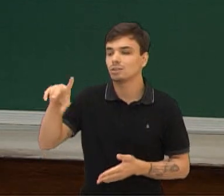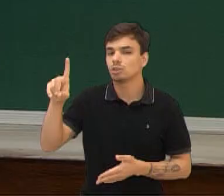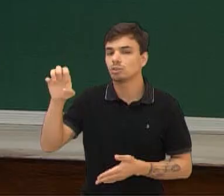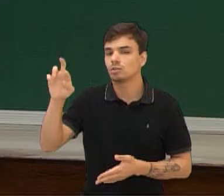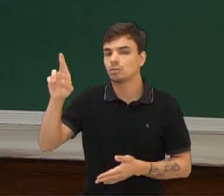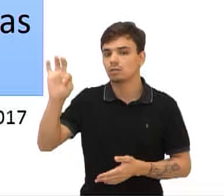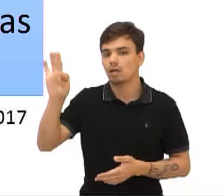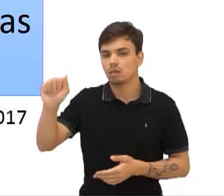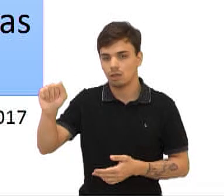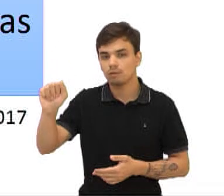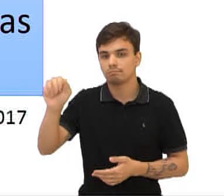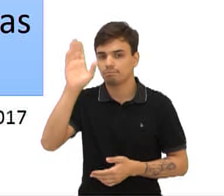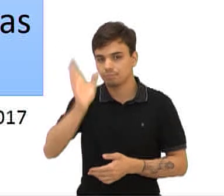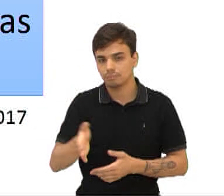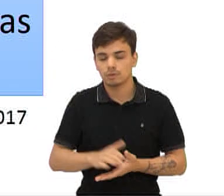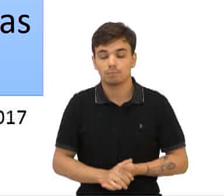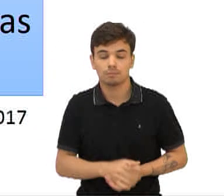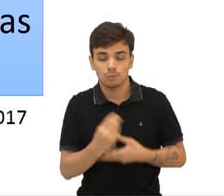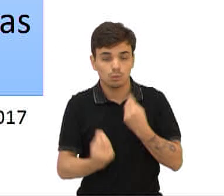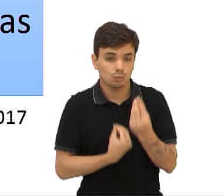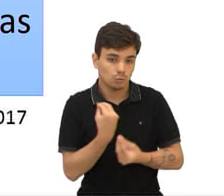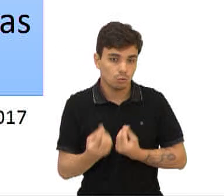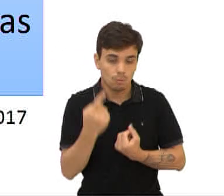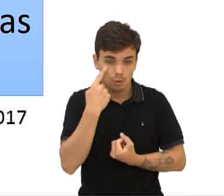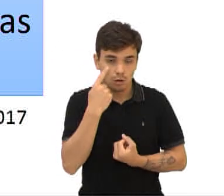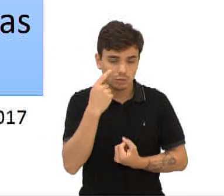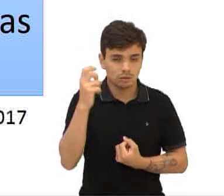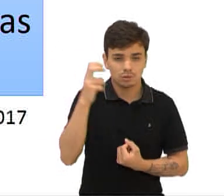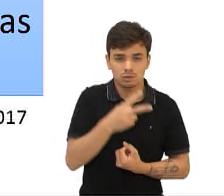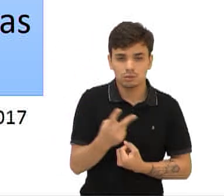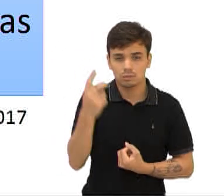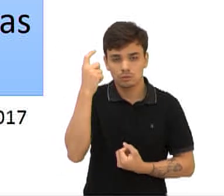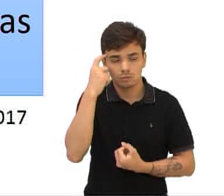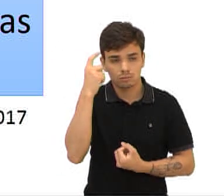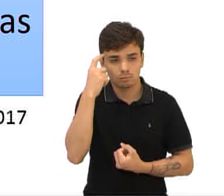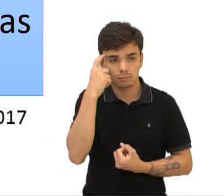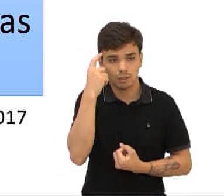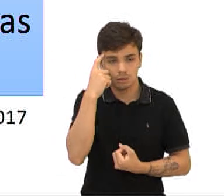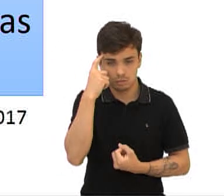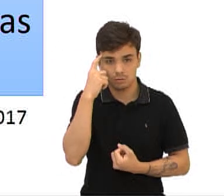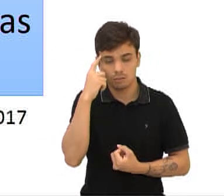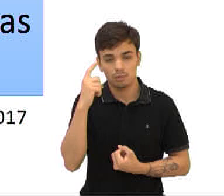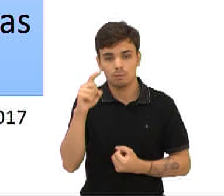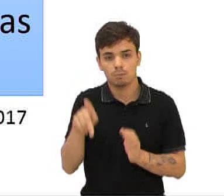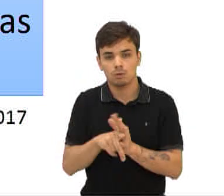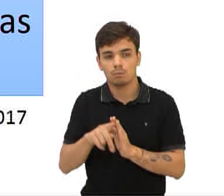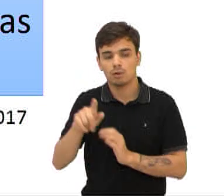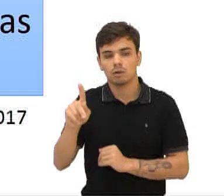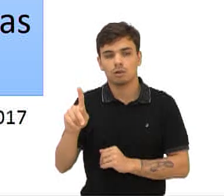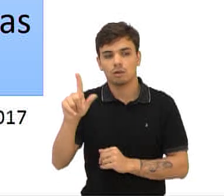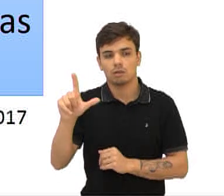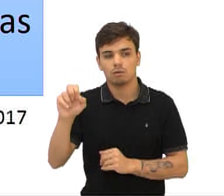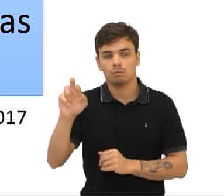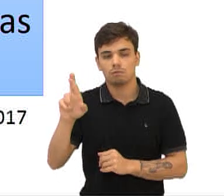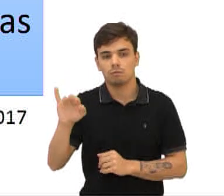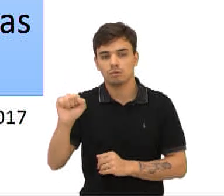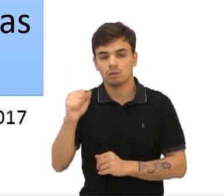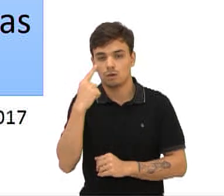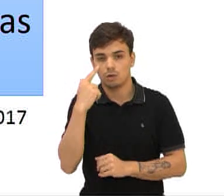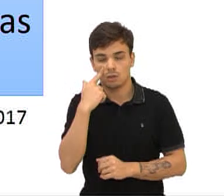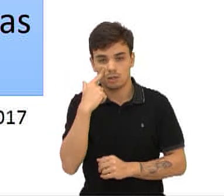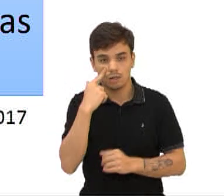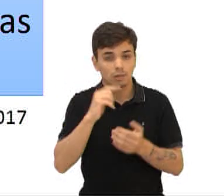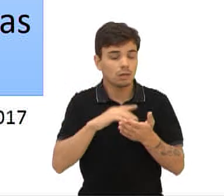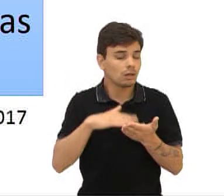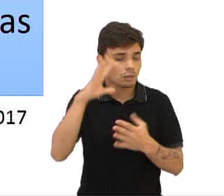que é isso? Olha aqui. Segundo o pensamento de Claude Lévi-Strauss, a interpretação adequada